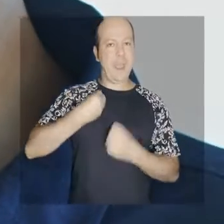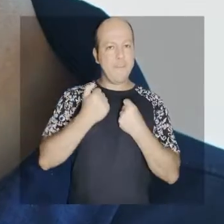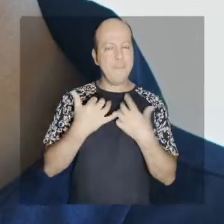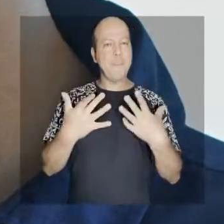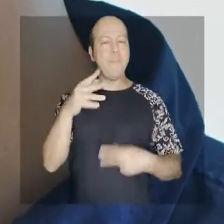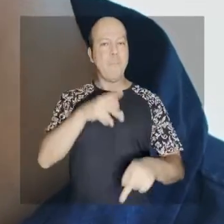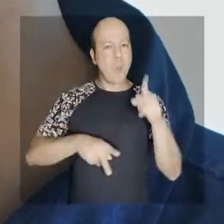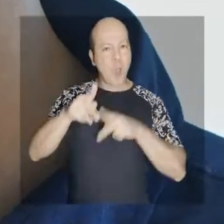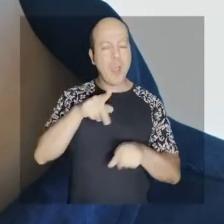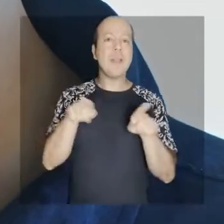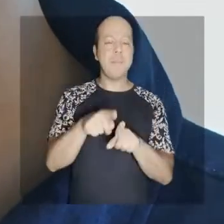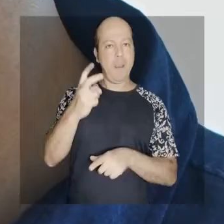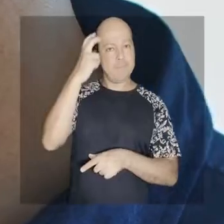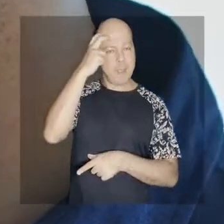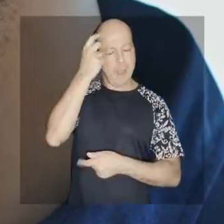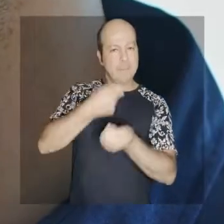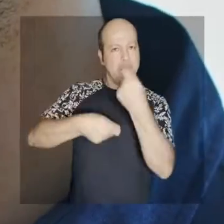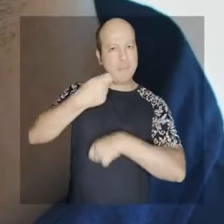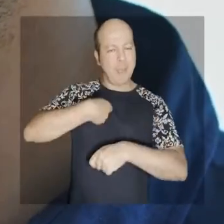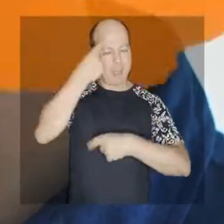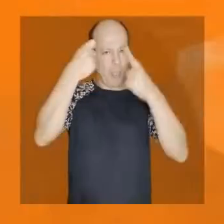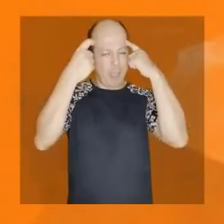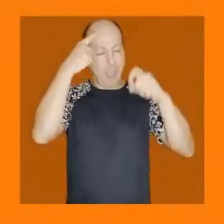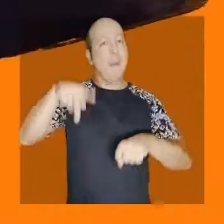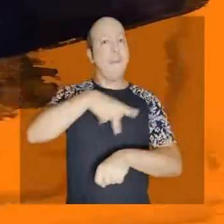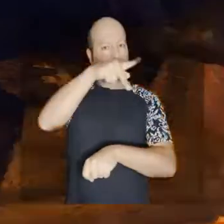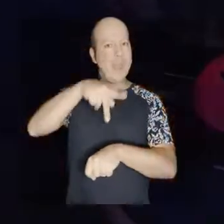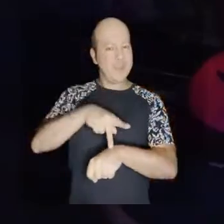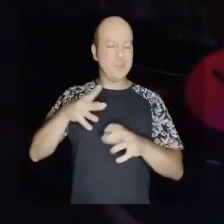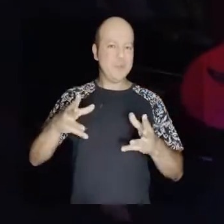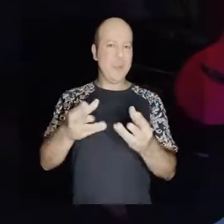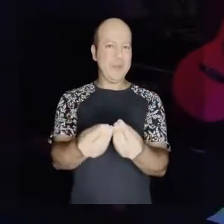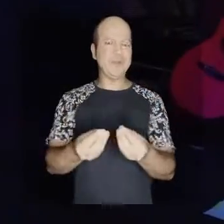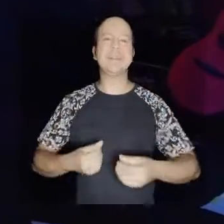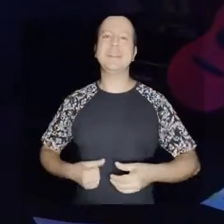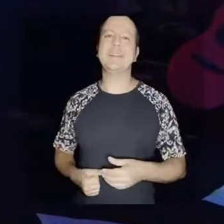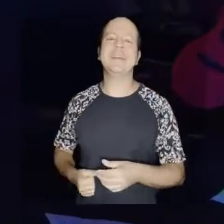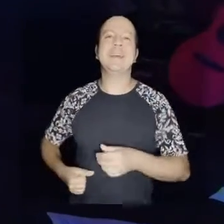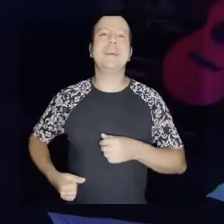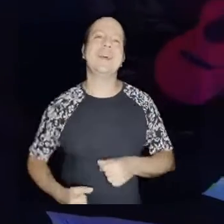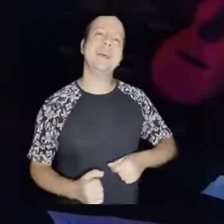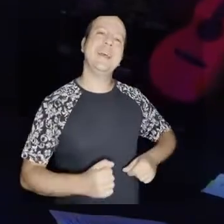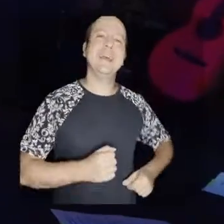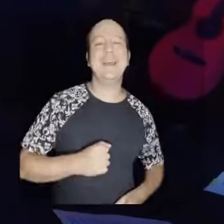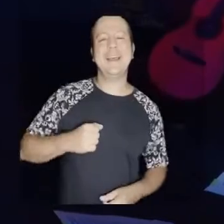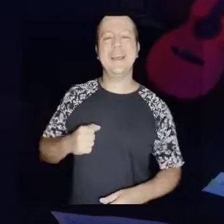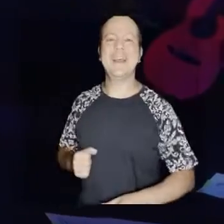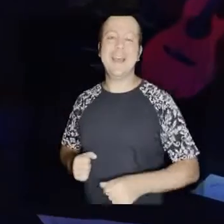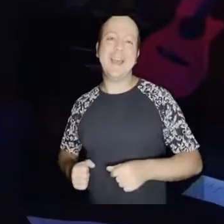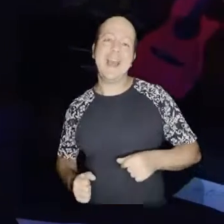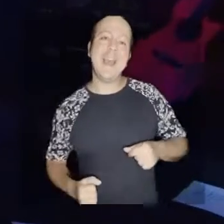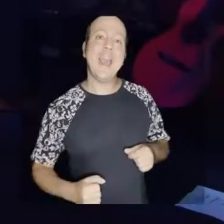um cenário de retomada da cultura e da economia criativa no país como um todo. Diretor e chefe da representação da OEI no Brasil, Dora